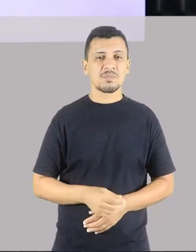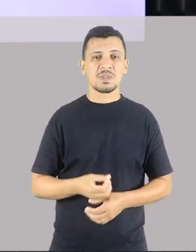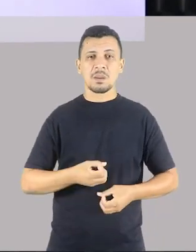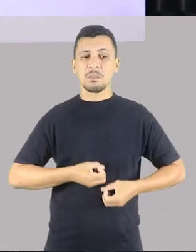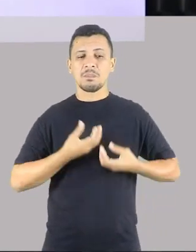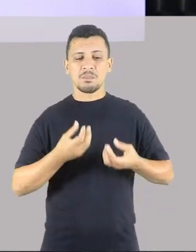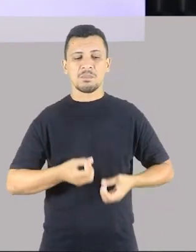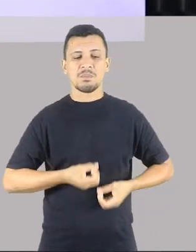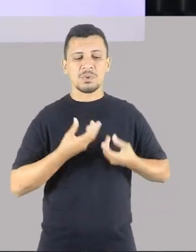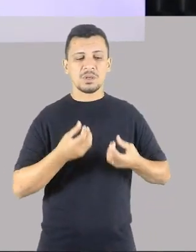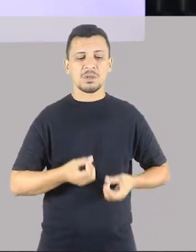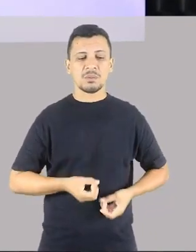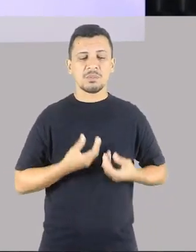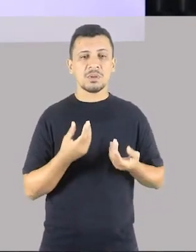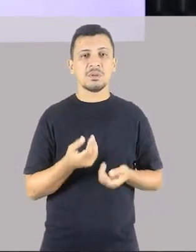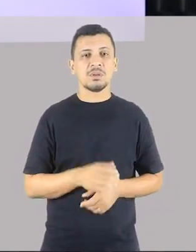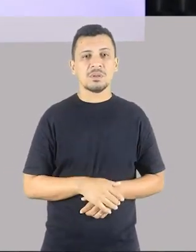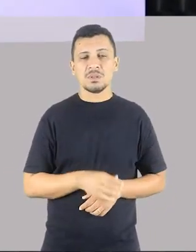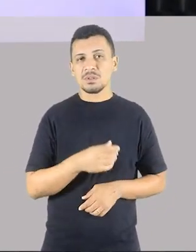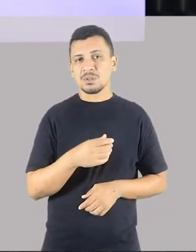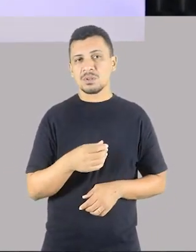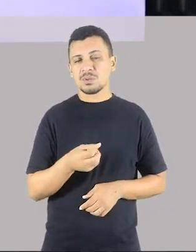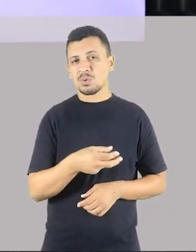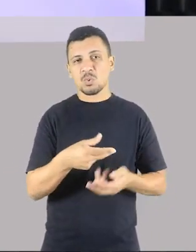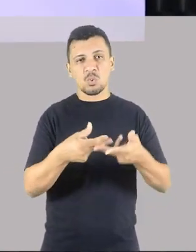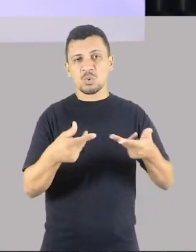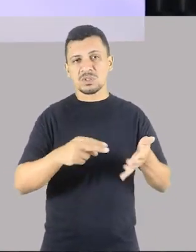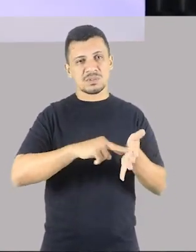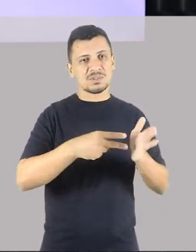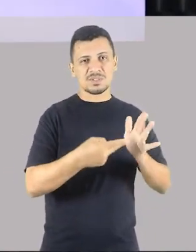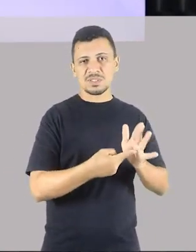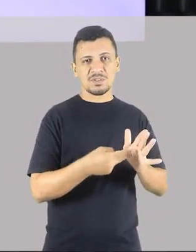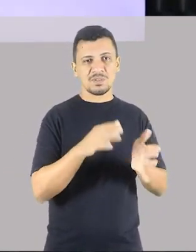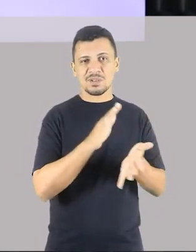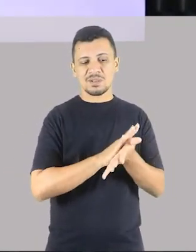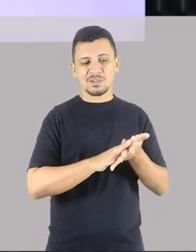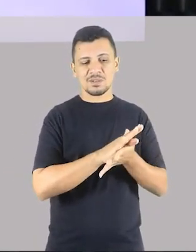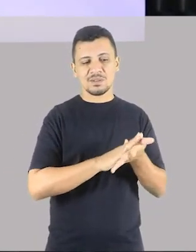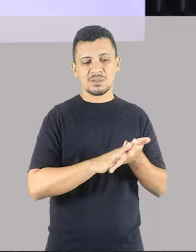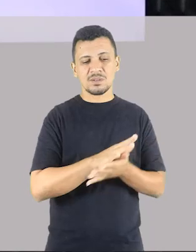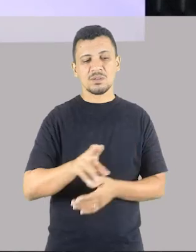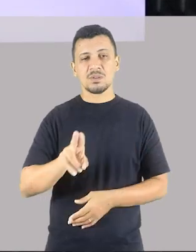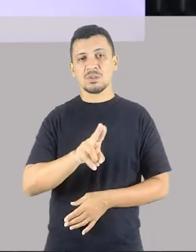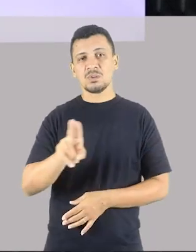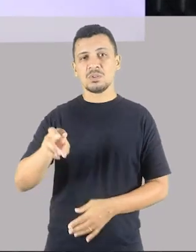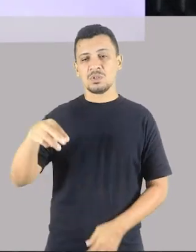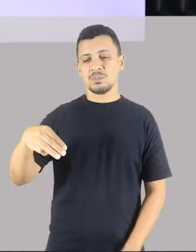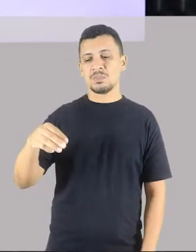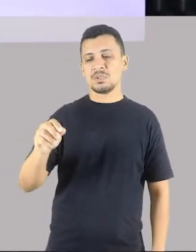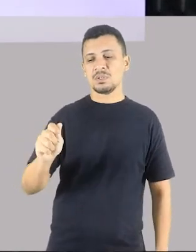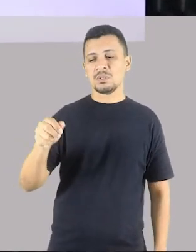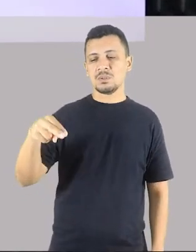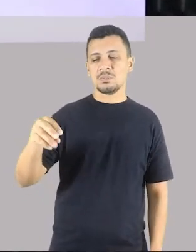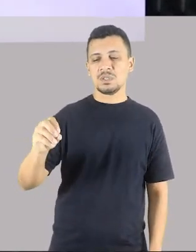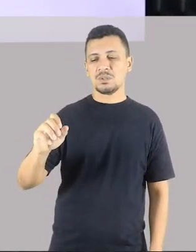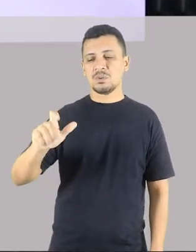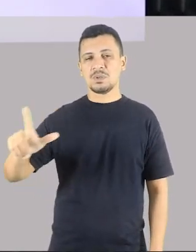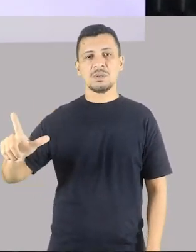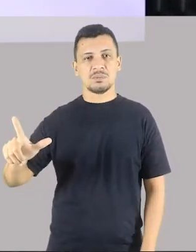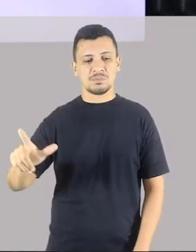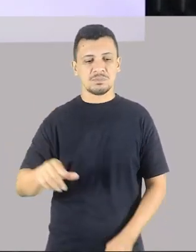do poeta das coisas insignificantes, o Manuel de Barros, um grande poeta, né? Falecido, o Manuel de